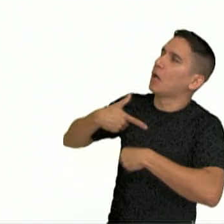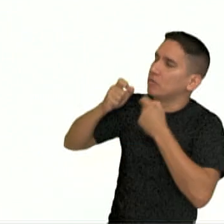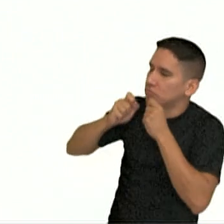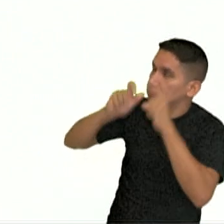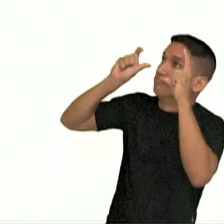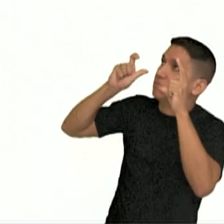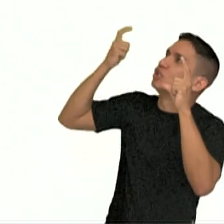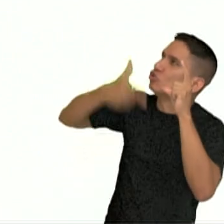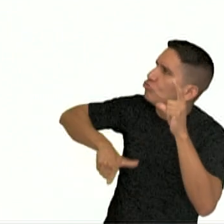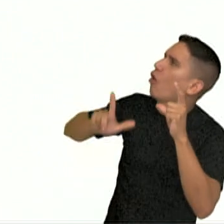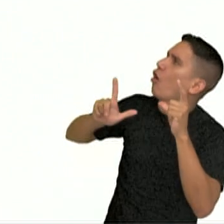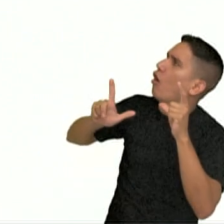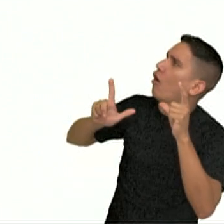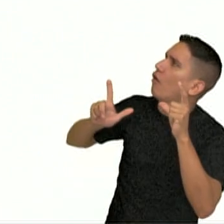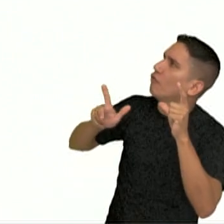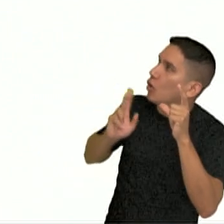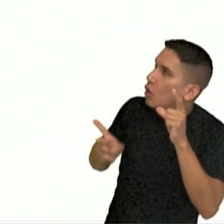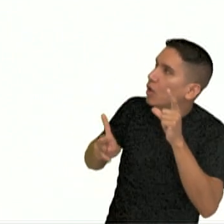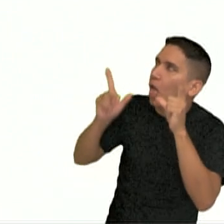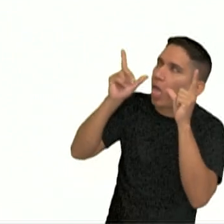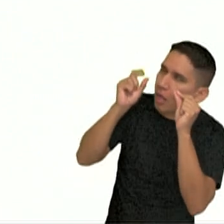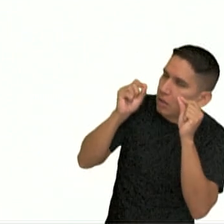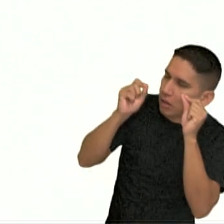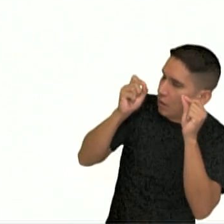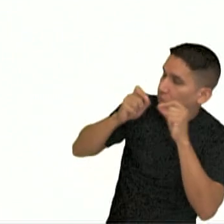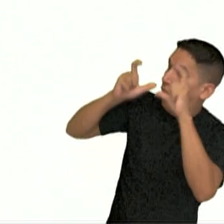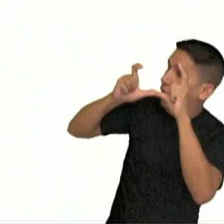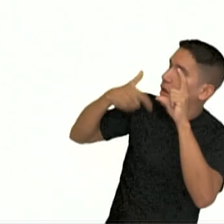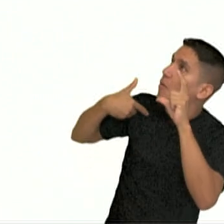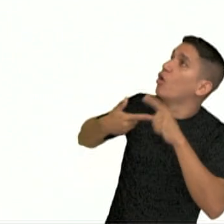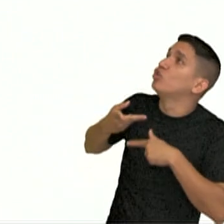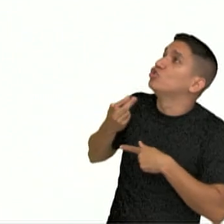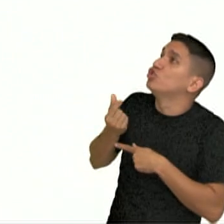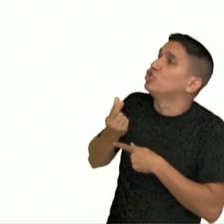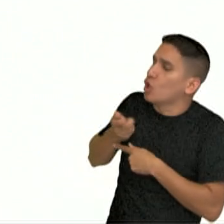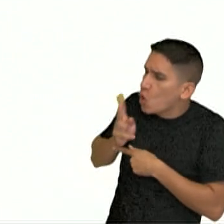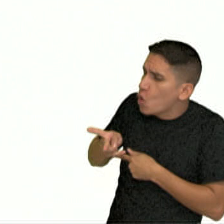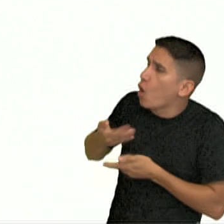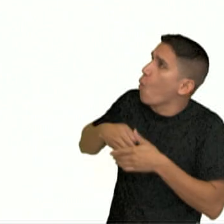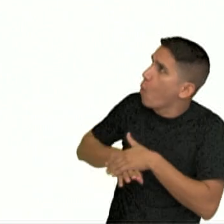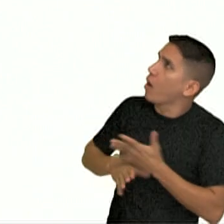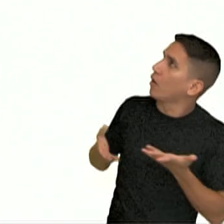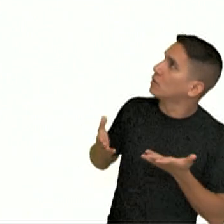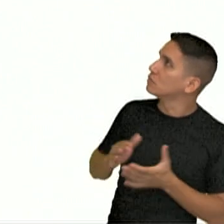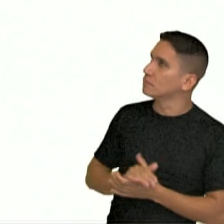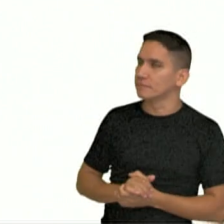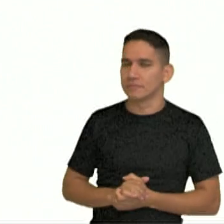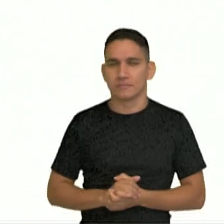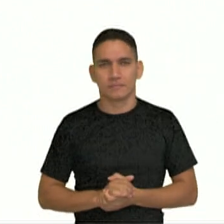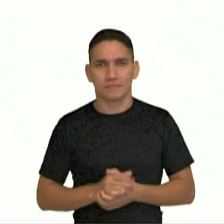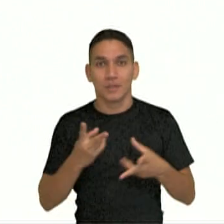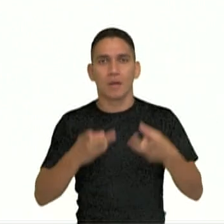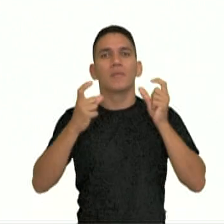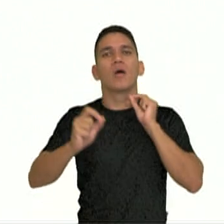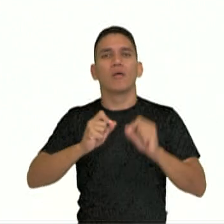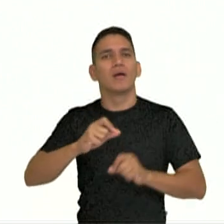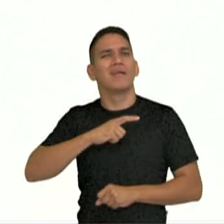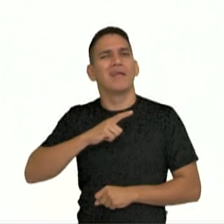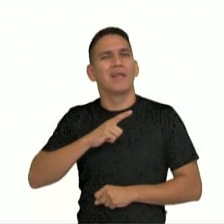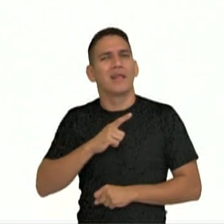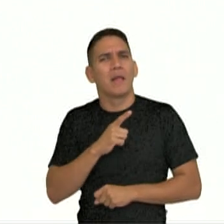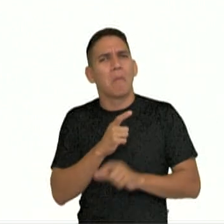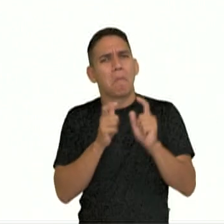eu acordar desse sono, o meu dinheiro ainda vai estar aqui. Então, vocês viram que tem duas